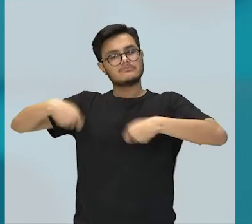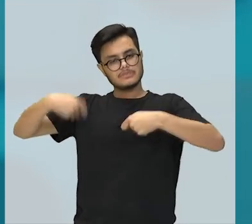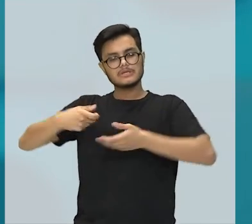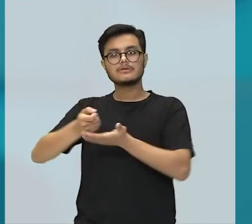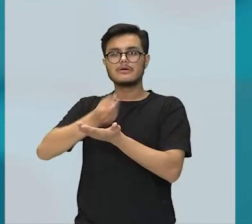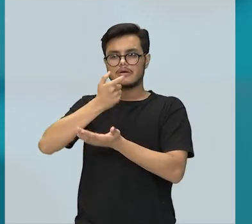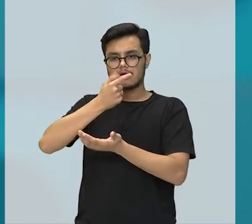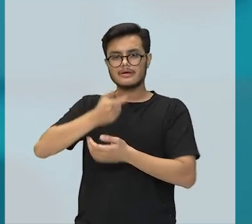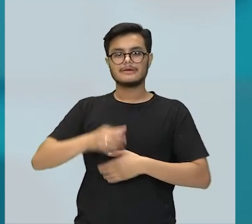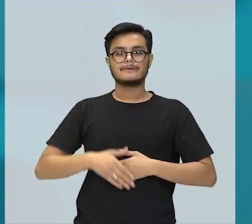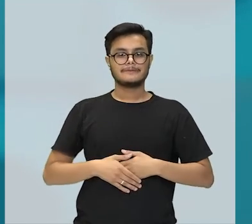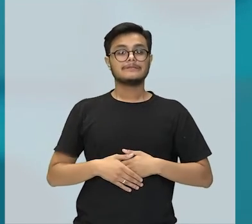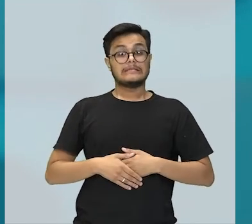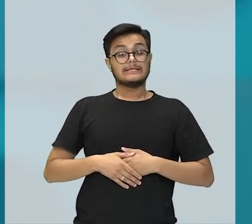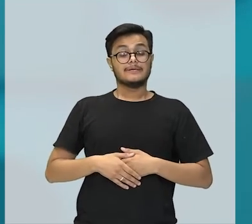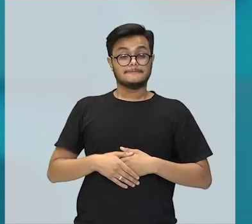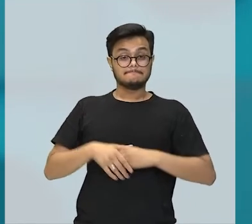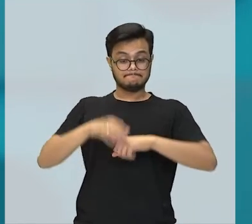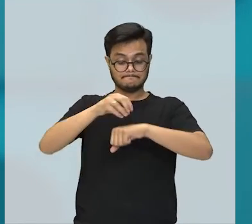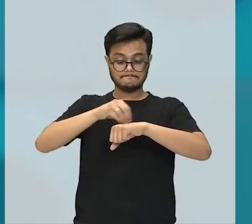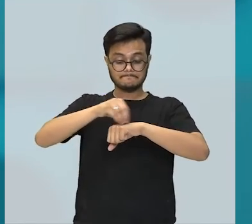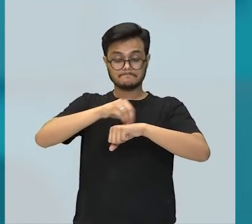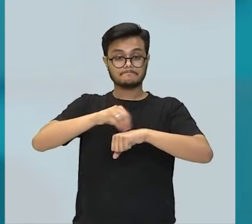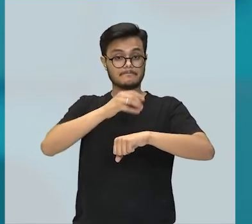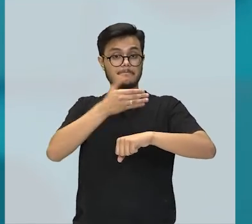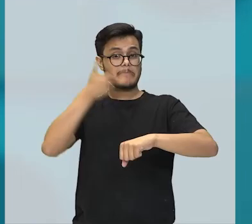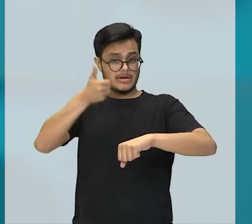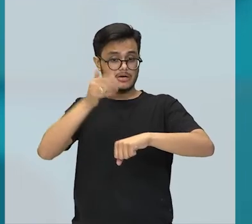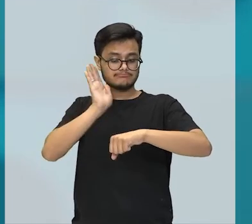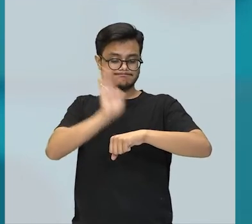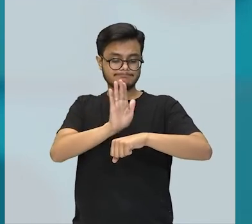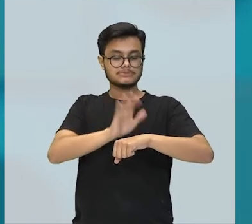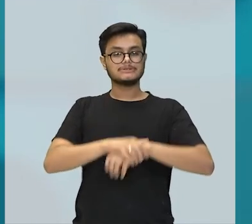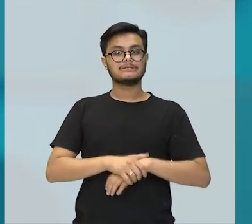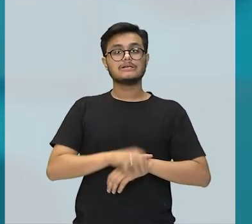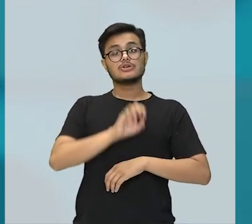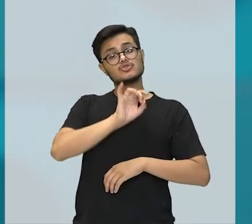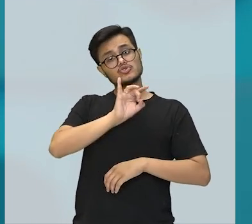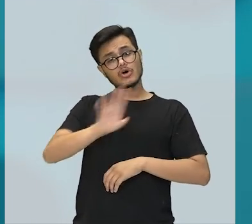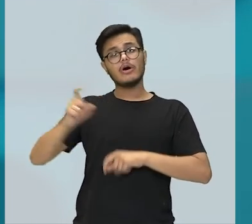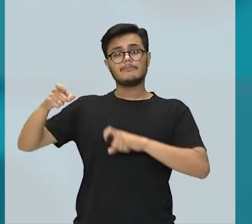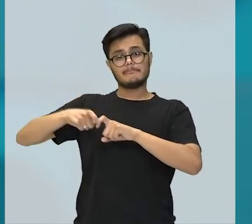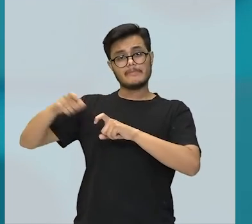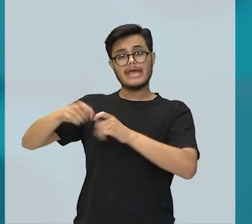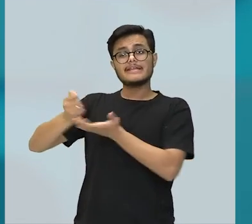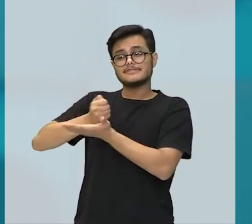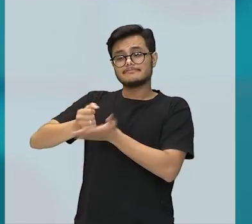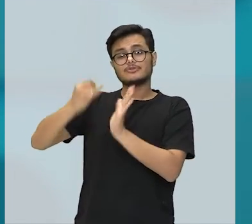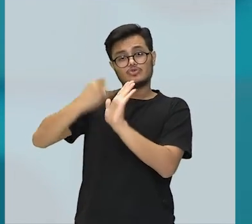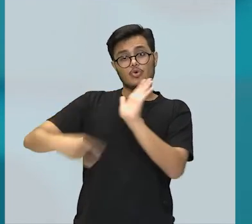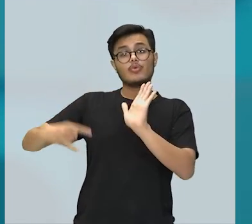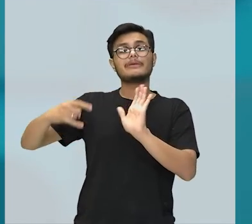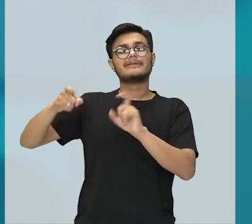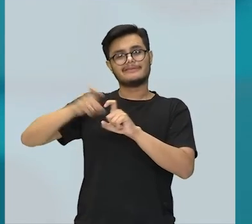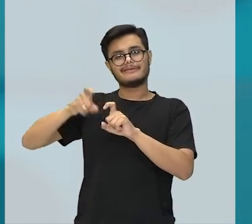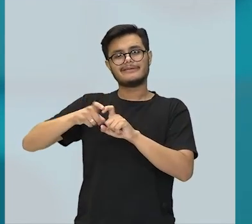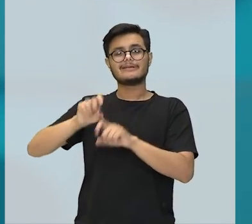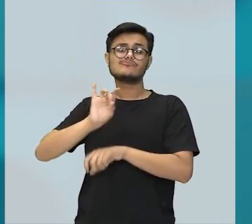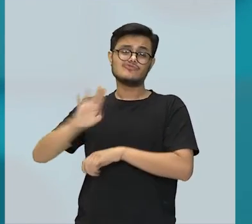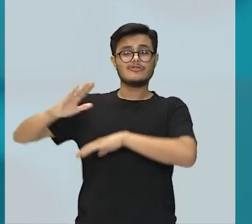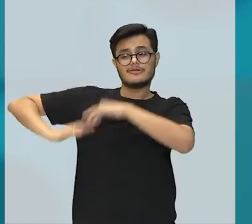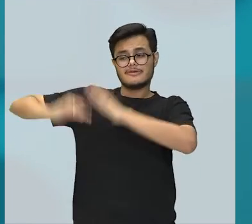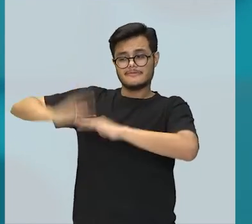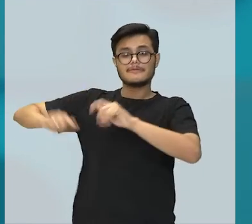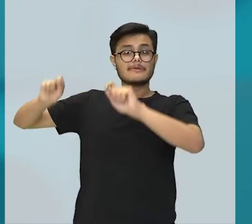justamente para desinflamar essa área. E só quem passa, né, só quem prescreve esse tipo de